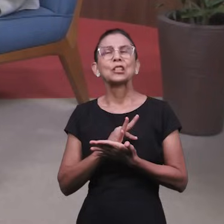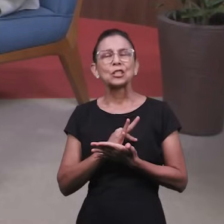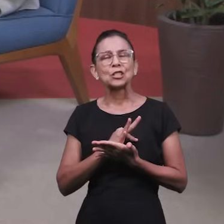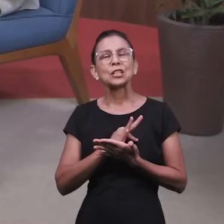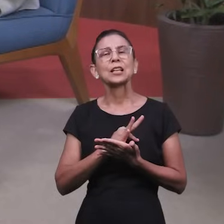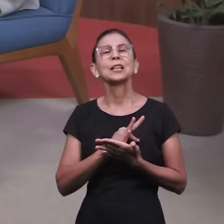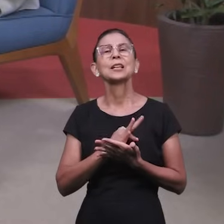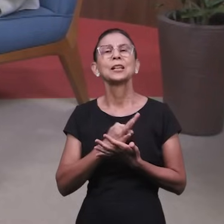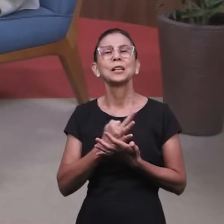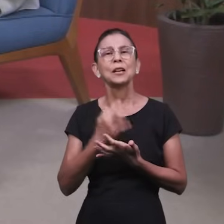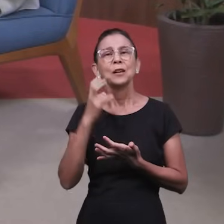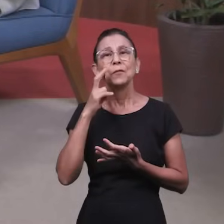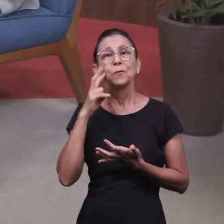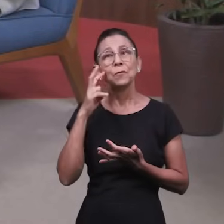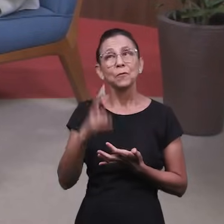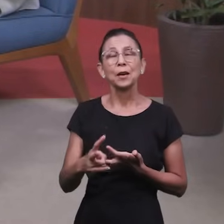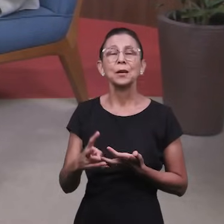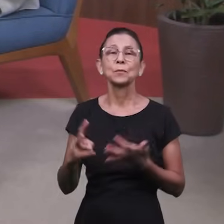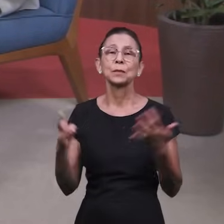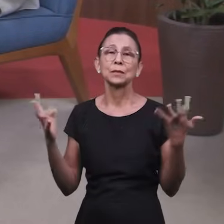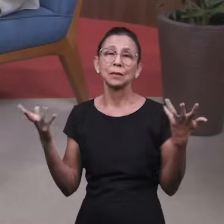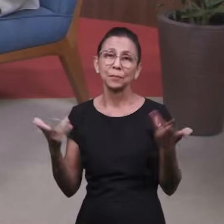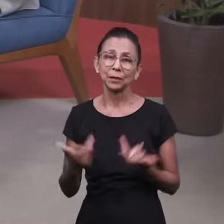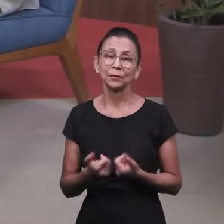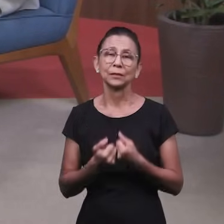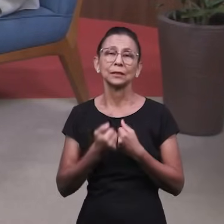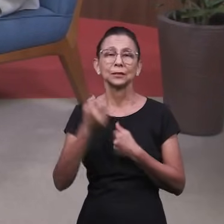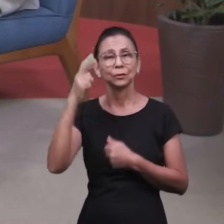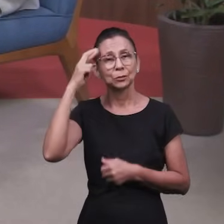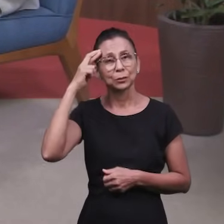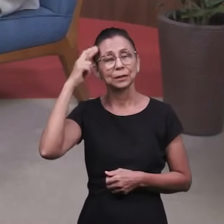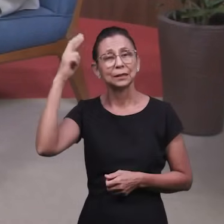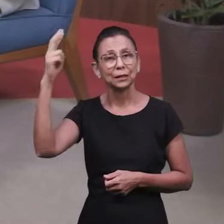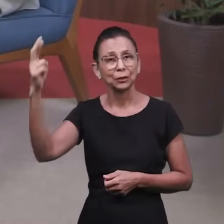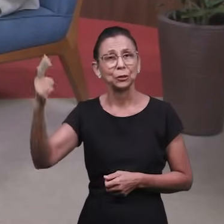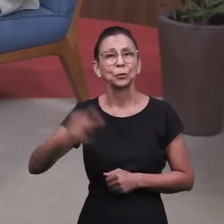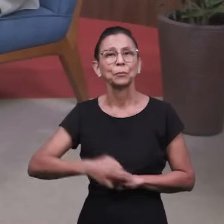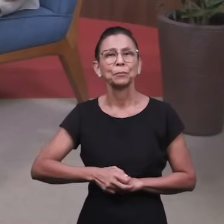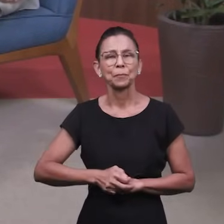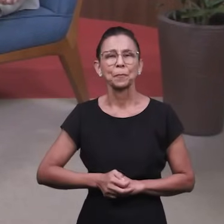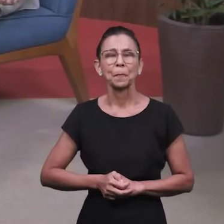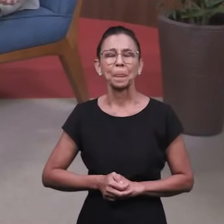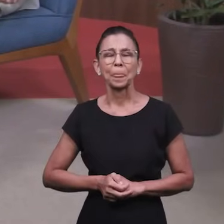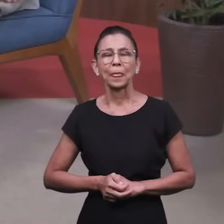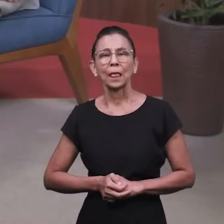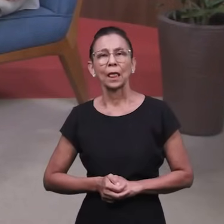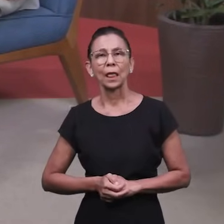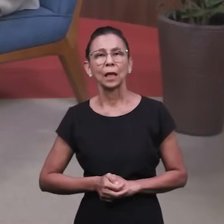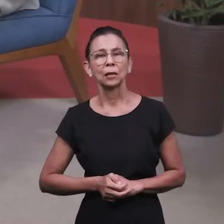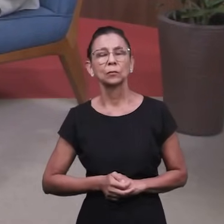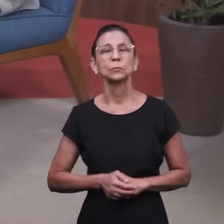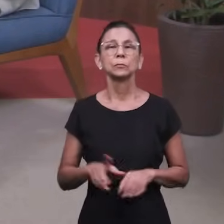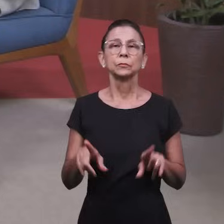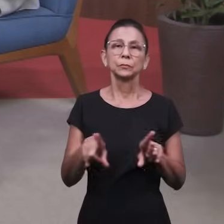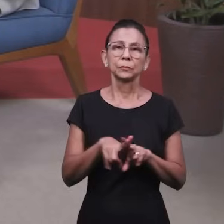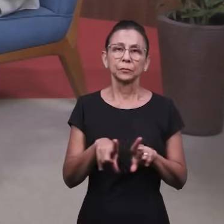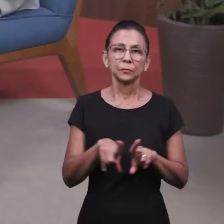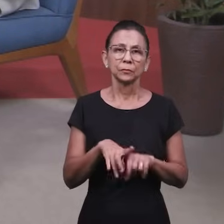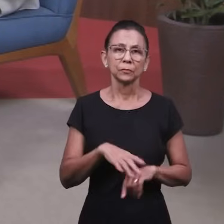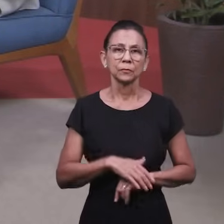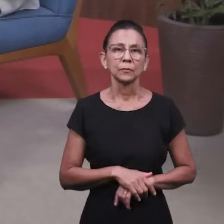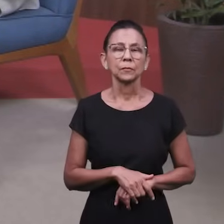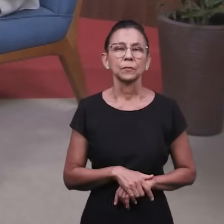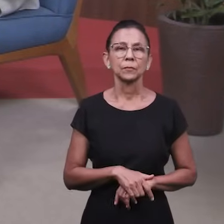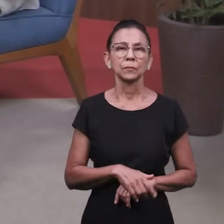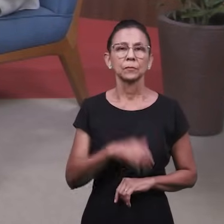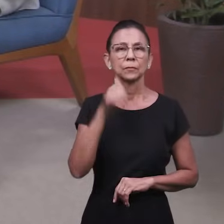É verdade. Isso é verdade. Difícil resumir. Não tem como, né? Nem olhos viram, nem ouvidos ouviram, mas a gente sabe que serão maravilhosas. Também temos um